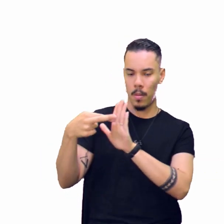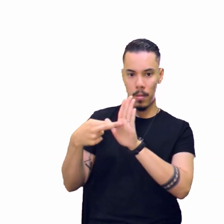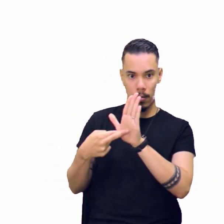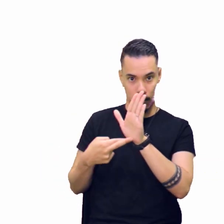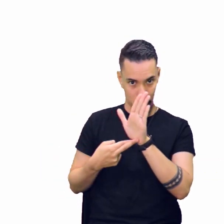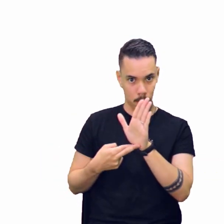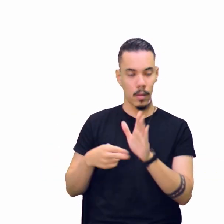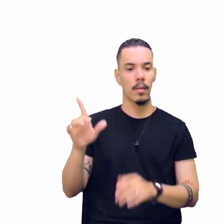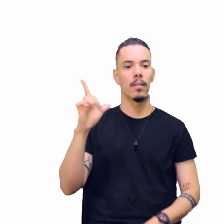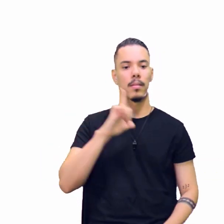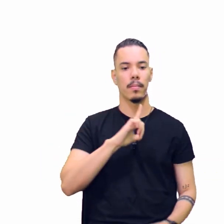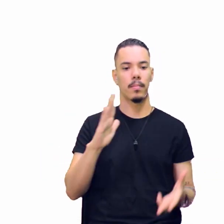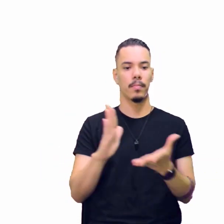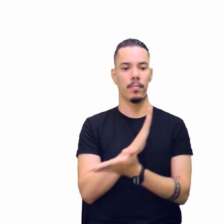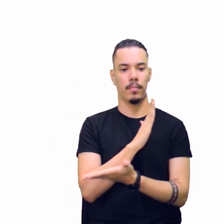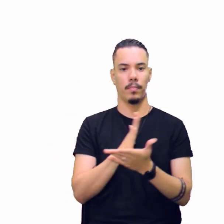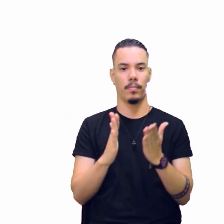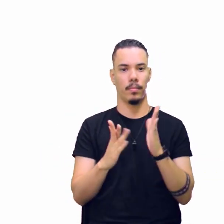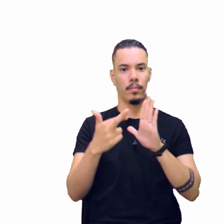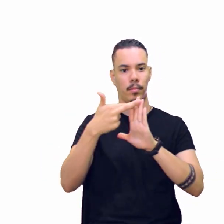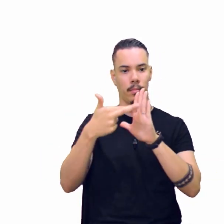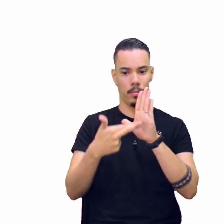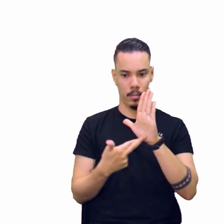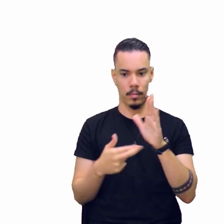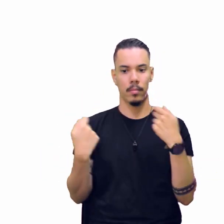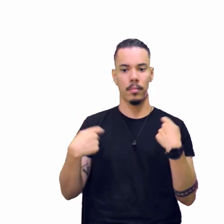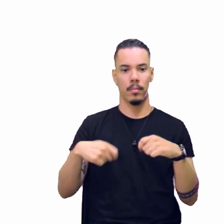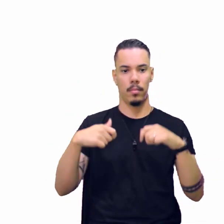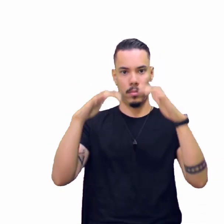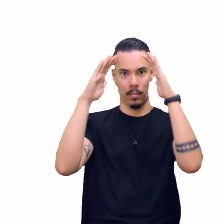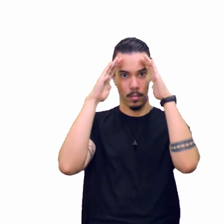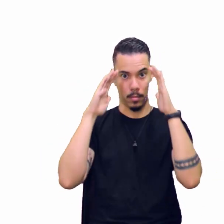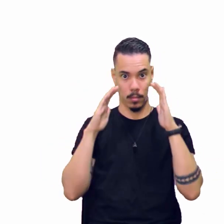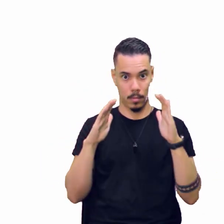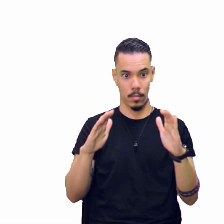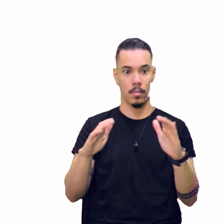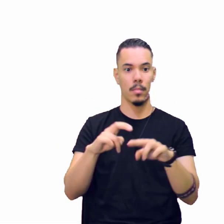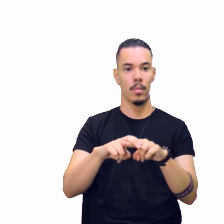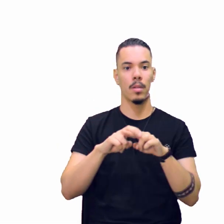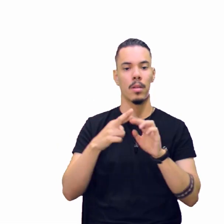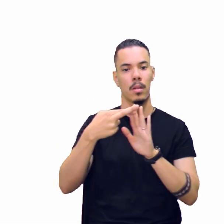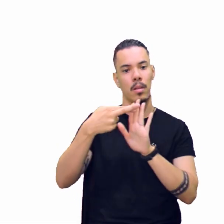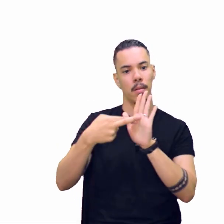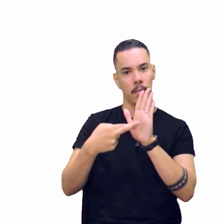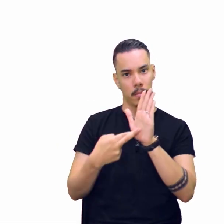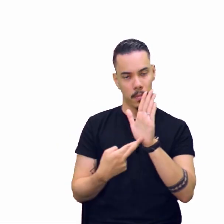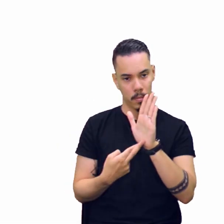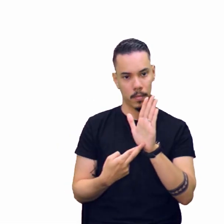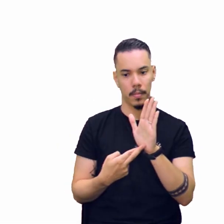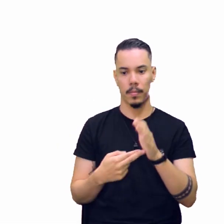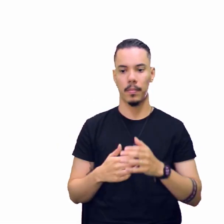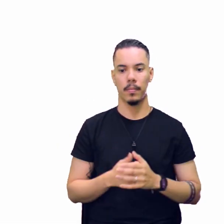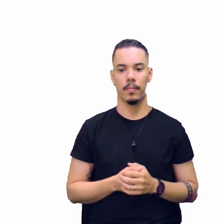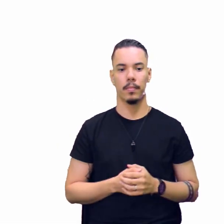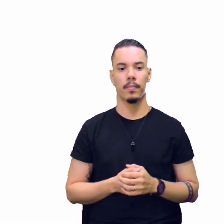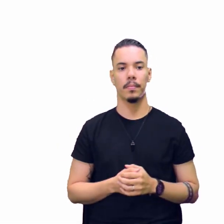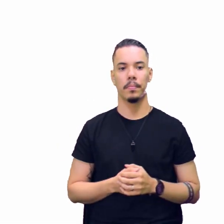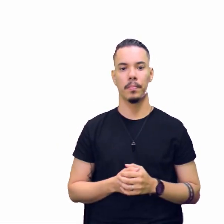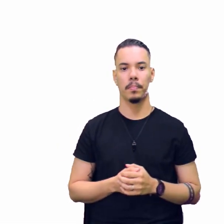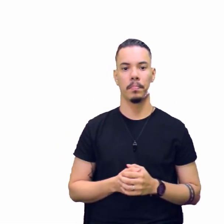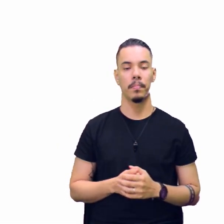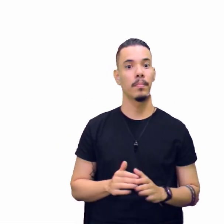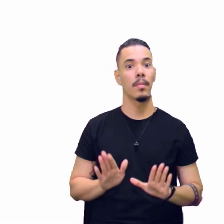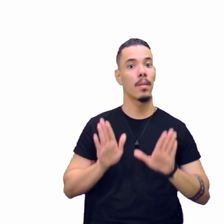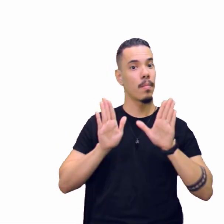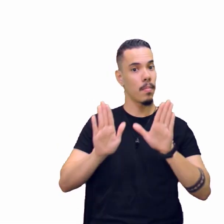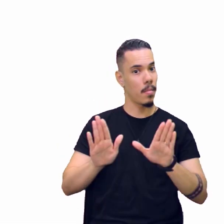claro que vai ter algumas normas que serão seguidas, tá certo? Por isso, regras que serão seguidas. Mas